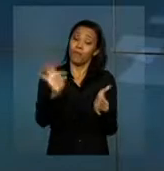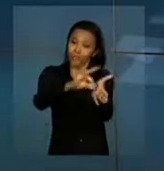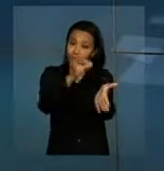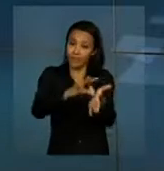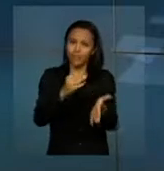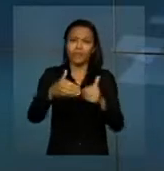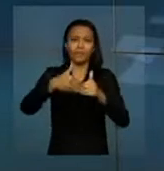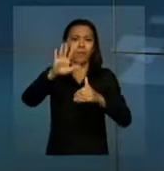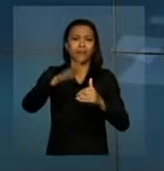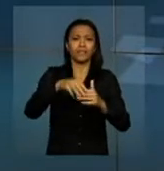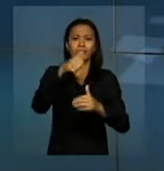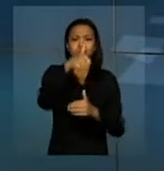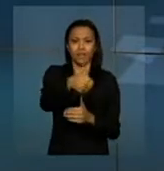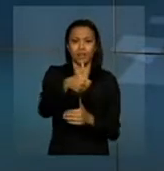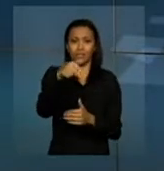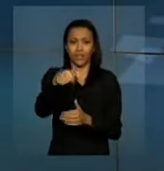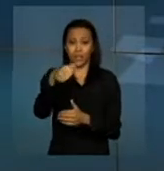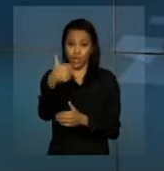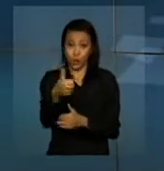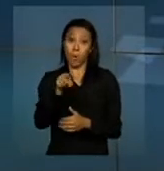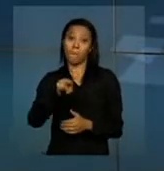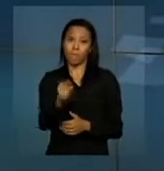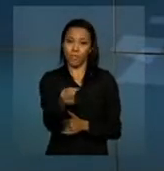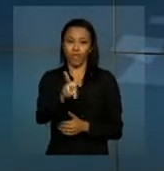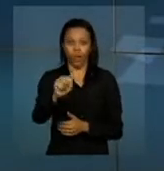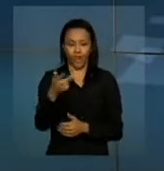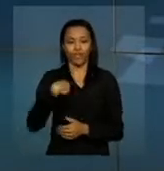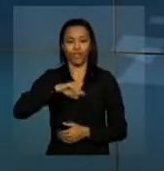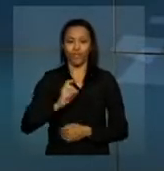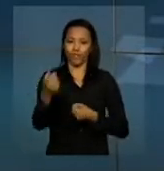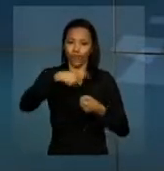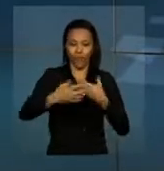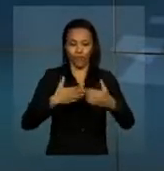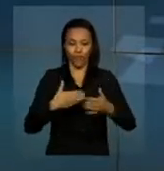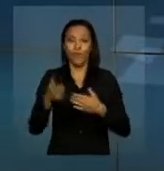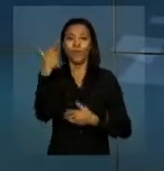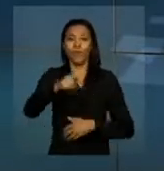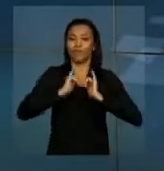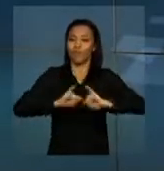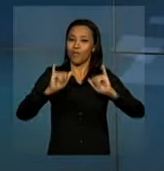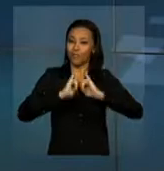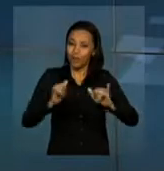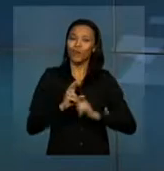inscrição. São mais de 171 mil vagas. E nós podemos voltar a qualquer momento